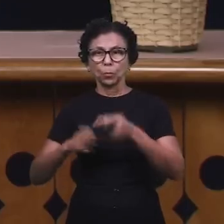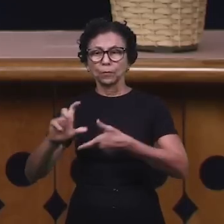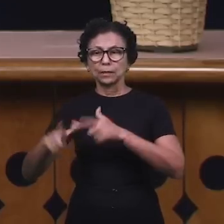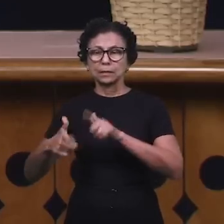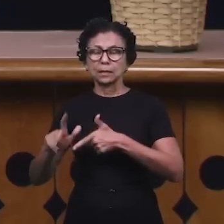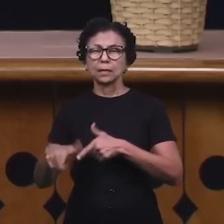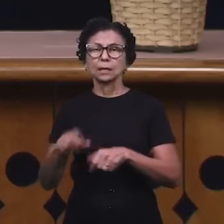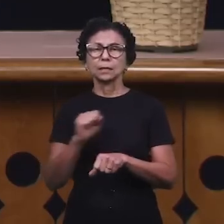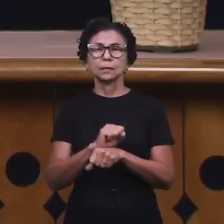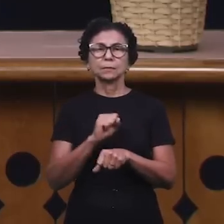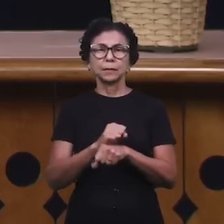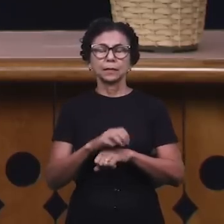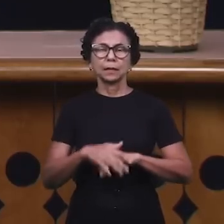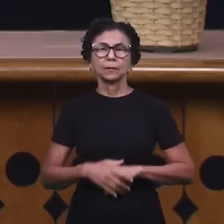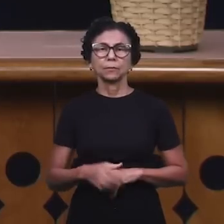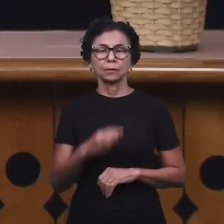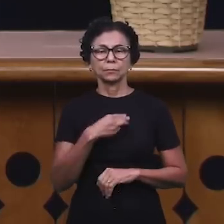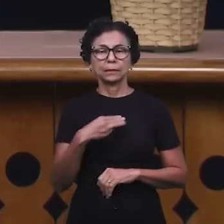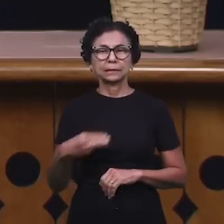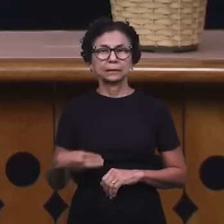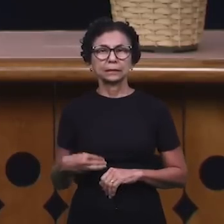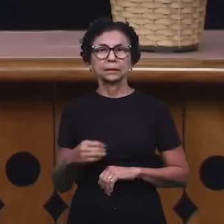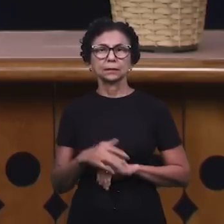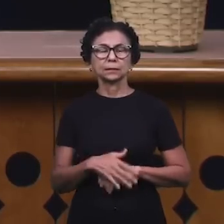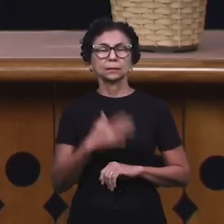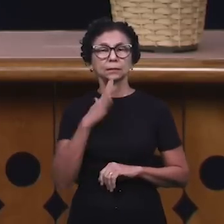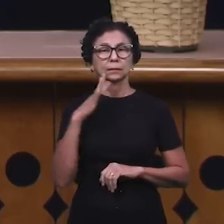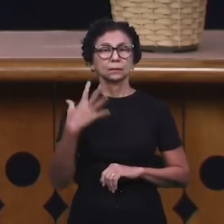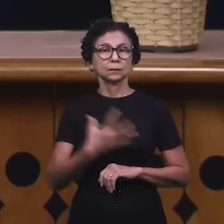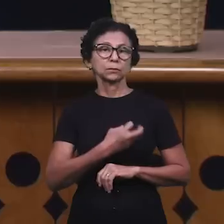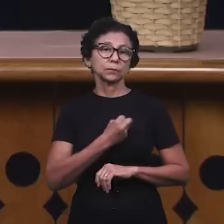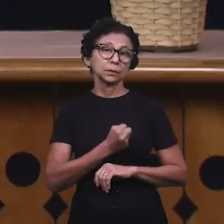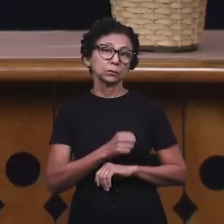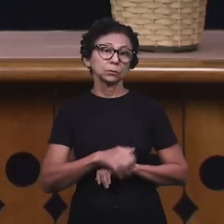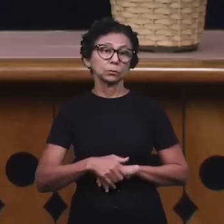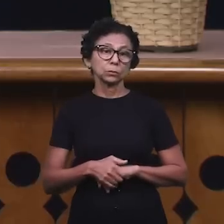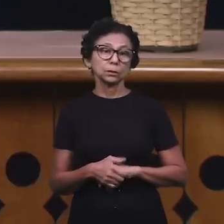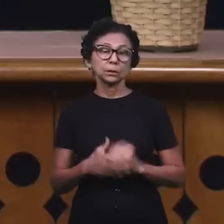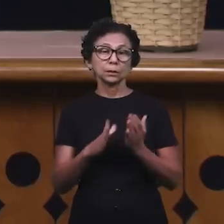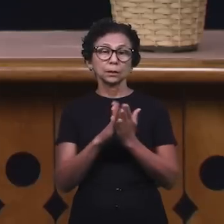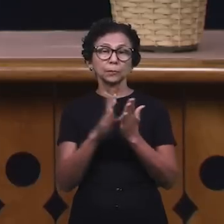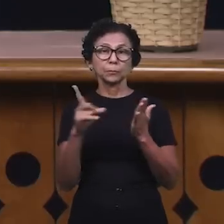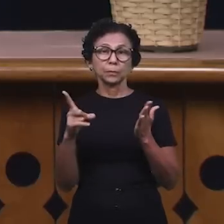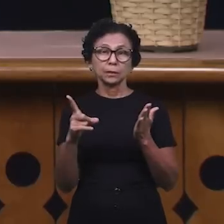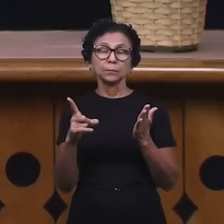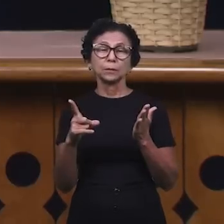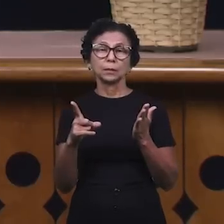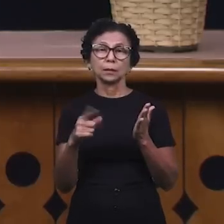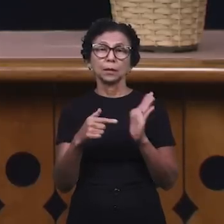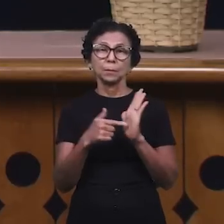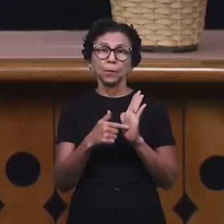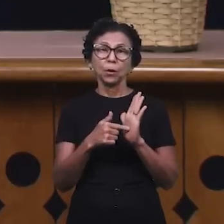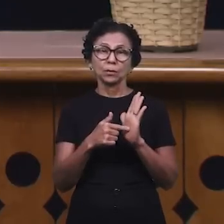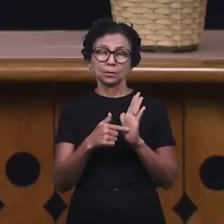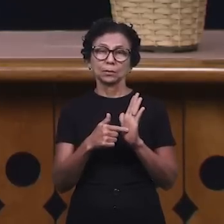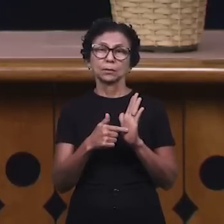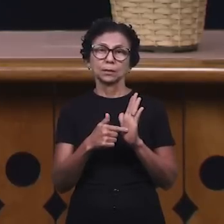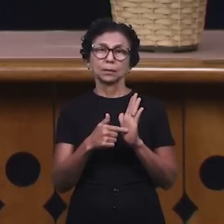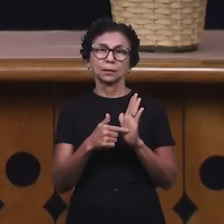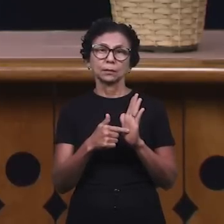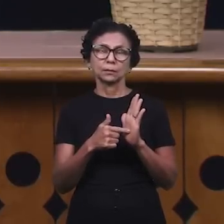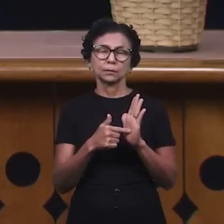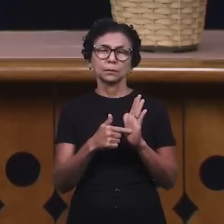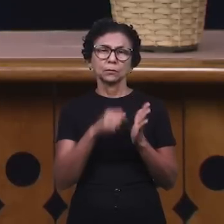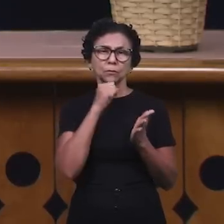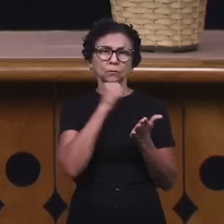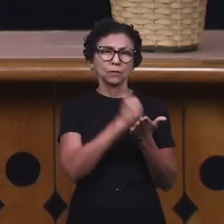Messias era o Salvador de Israel. E a palavra de Deus inteira fala a respeito da vinda